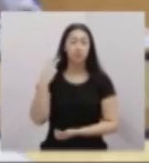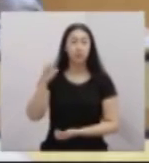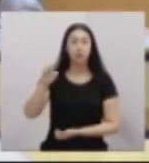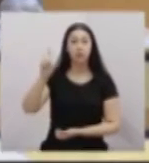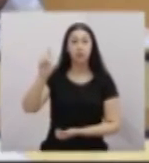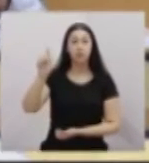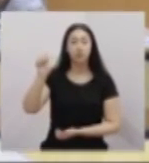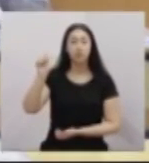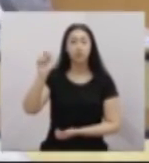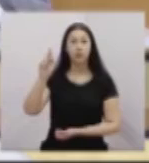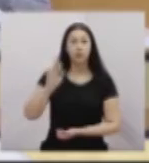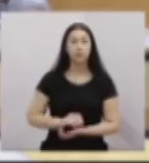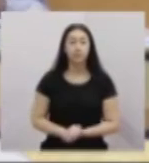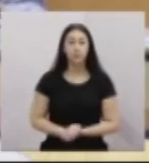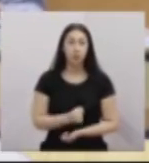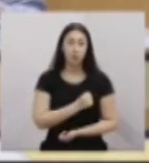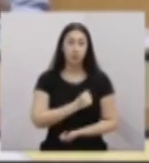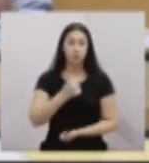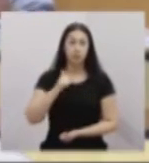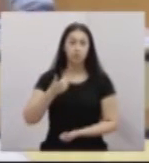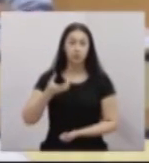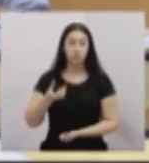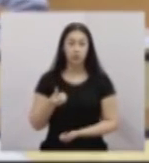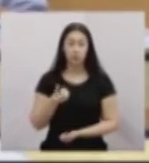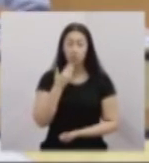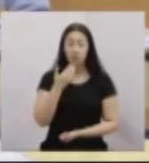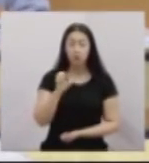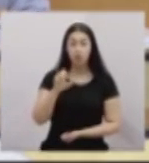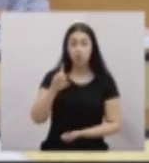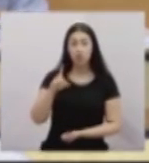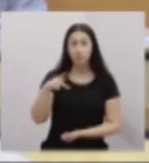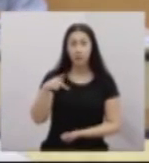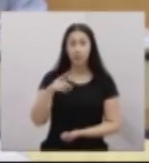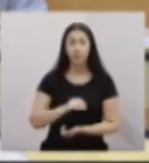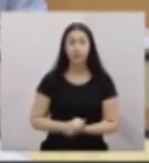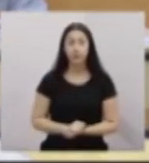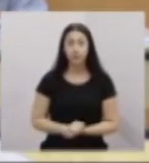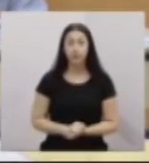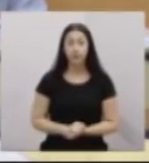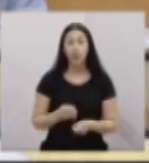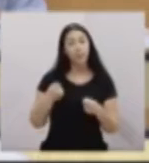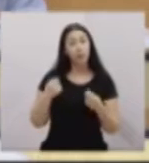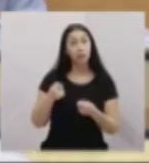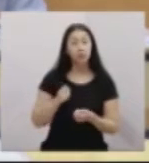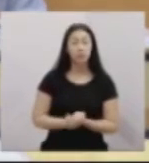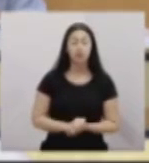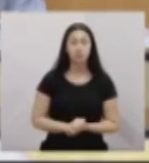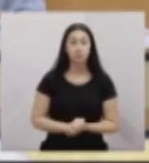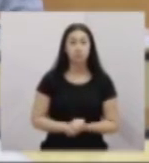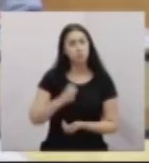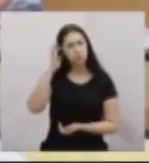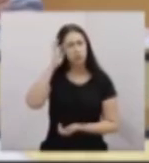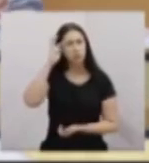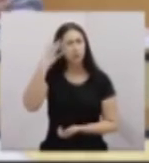Sasaki. Requerimento 116, a EDP, solicitando que sejam tomadas providências cabíveis para que